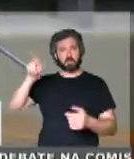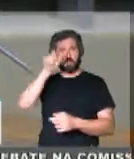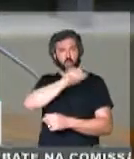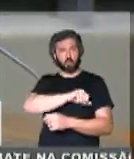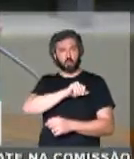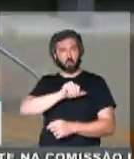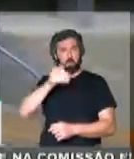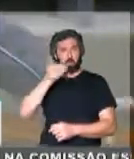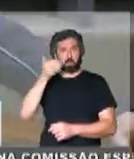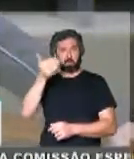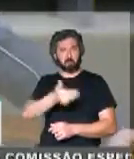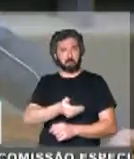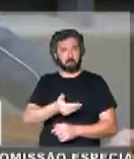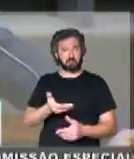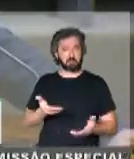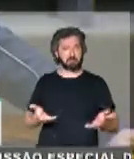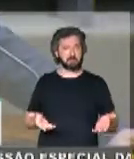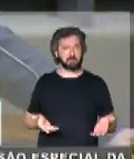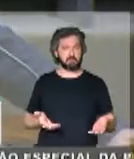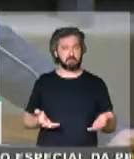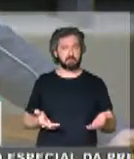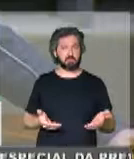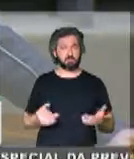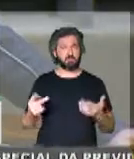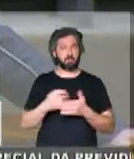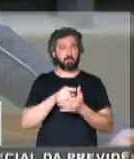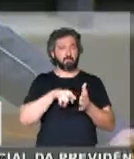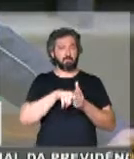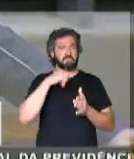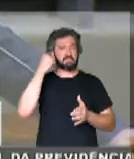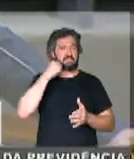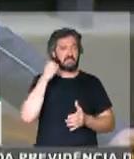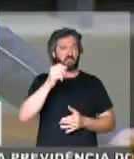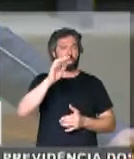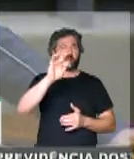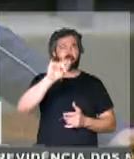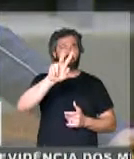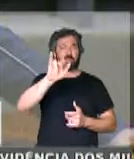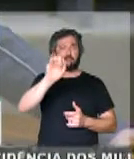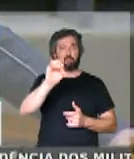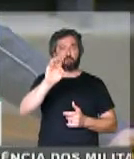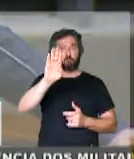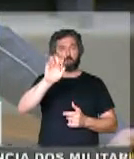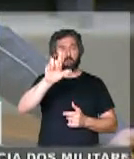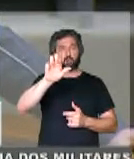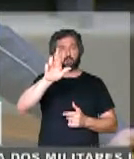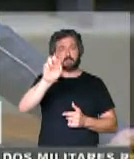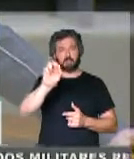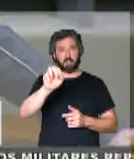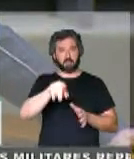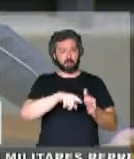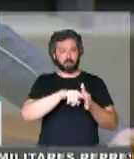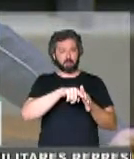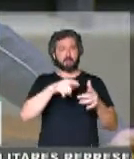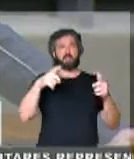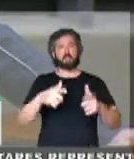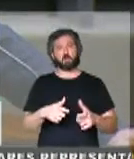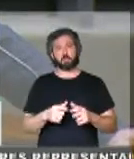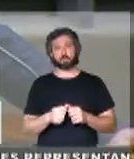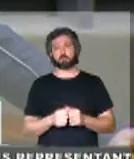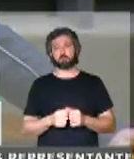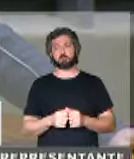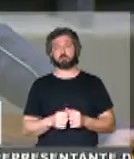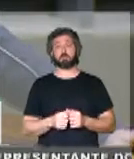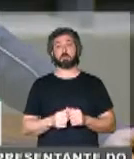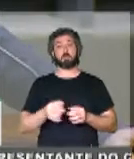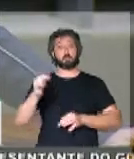Rio de Janeiro pediu para que o caso do senador Flávio Bolsonaro seja averiguado